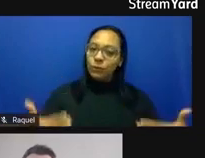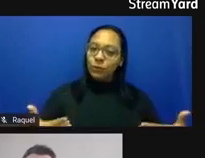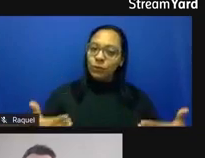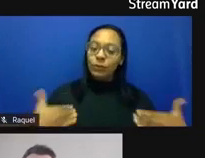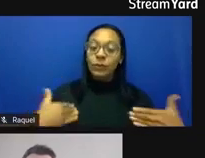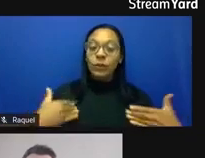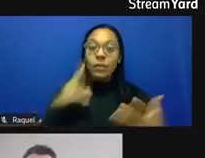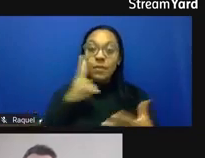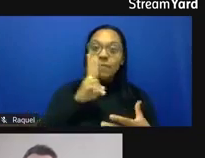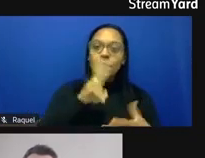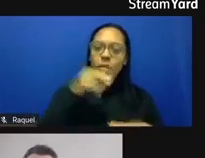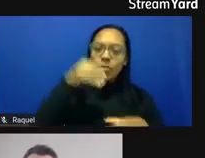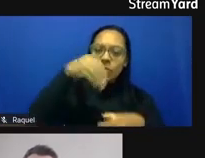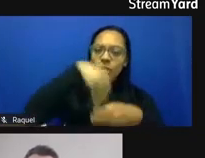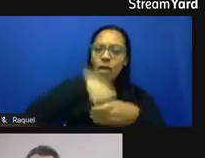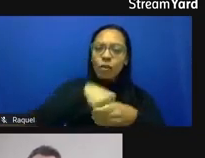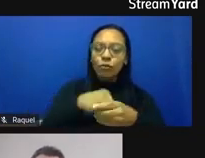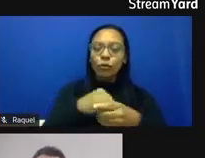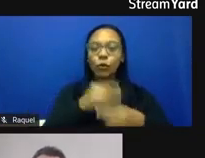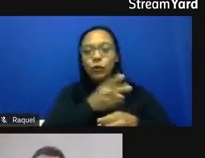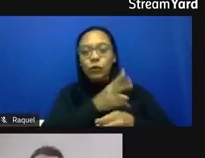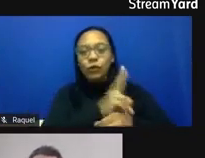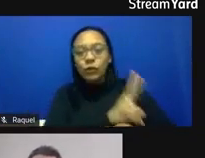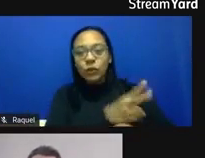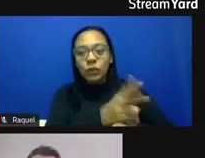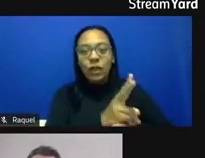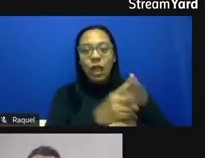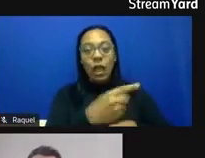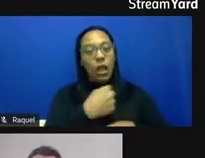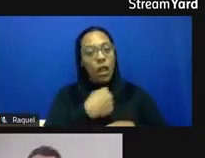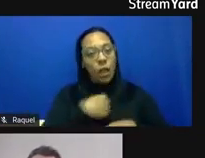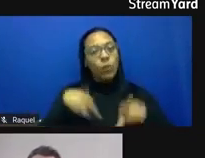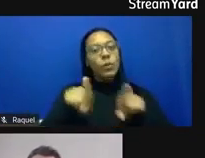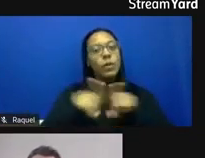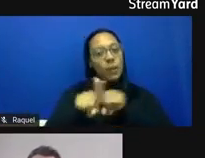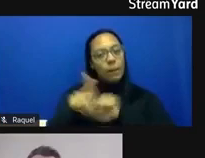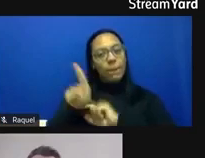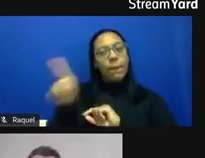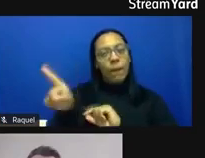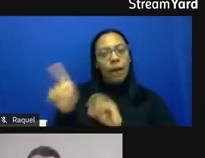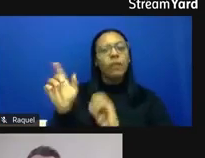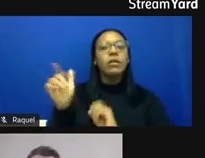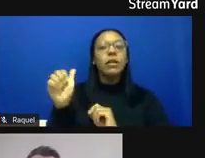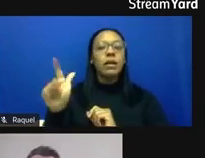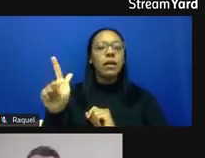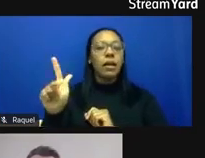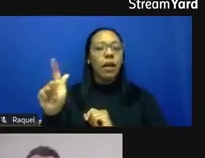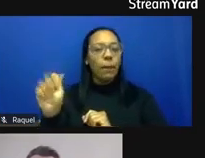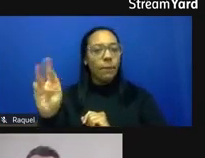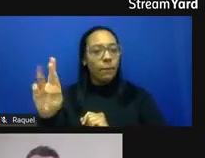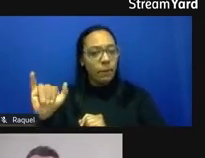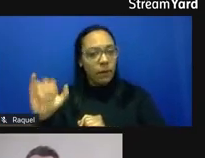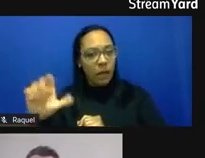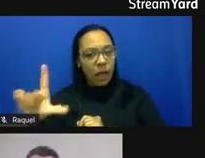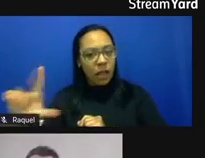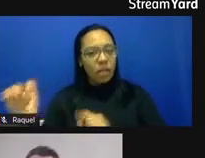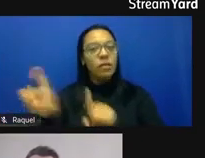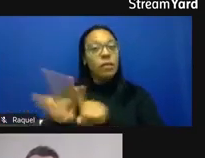dessa violência que tanto eu quanto Gabriele passamos por uma situação de abuso na adolescência, na